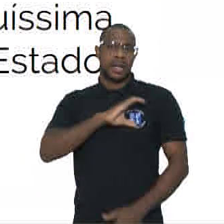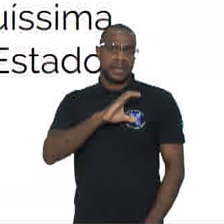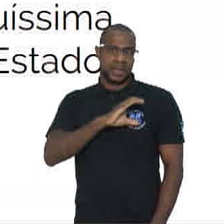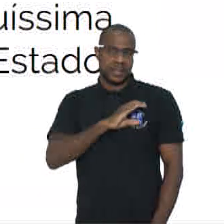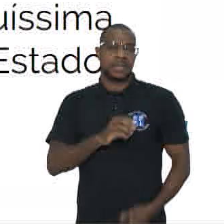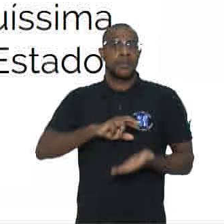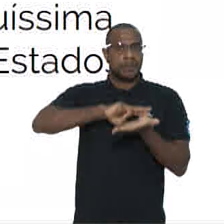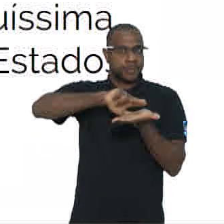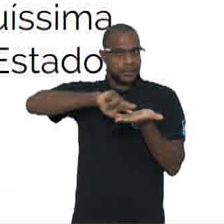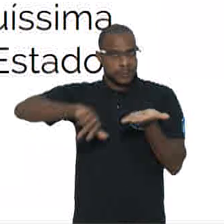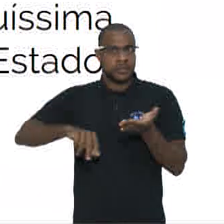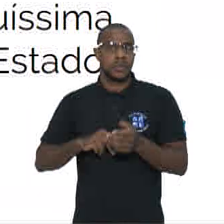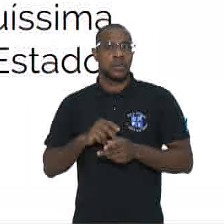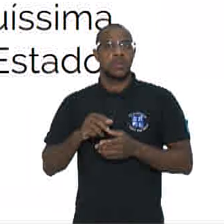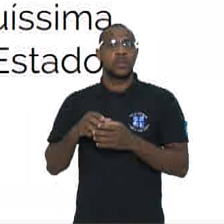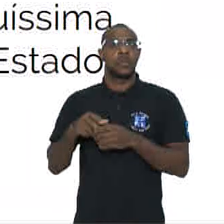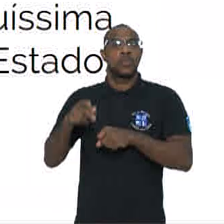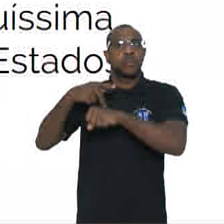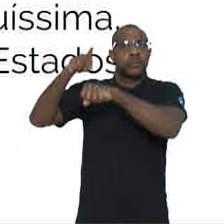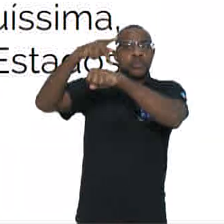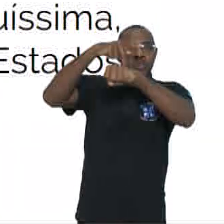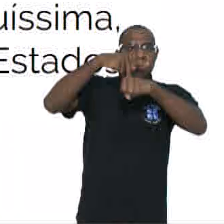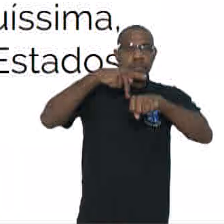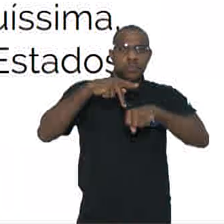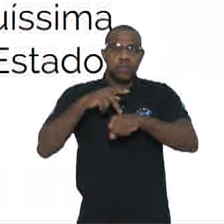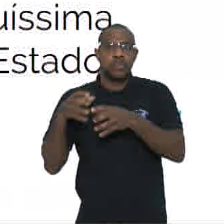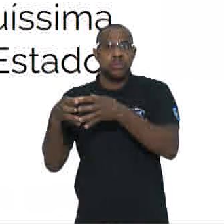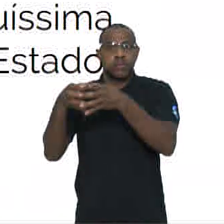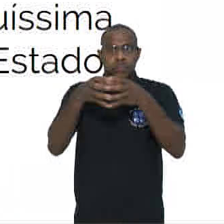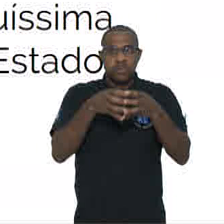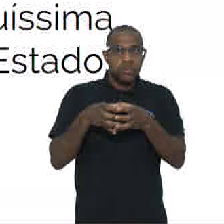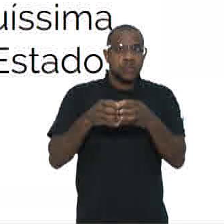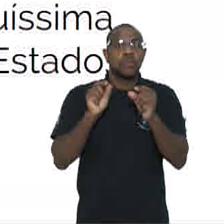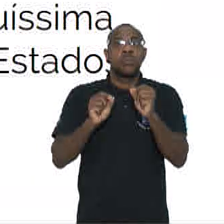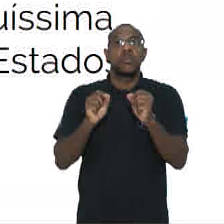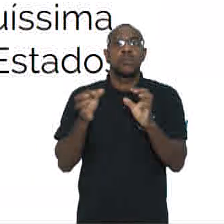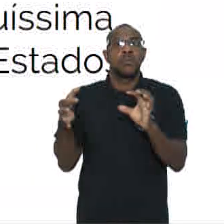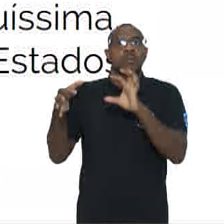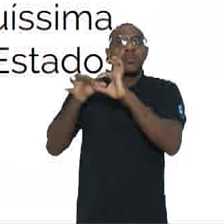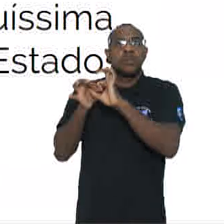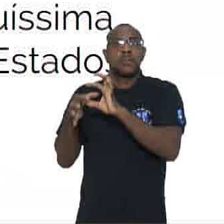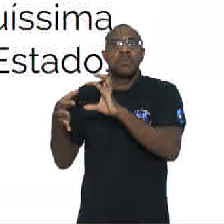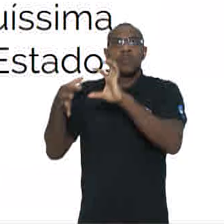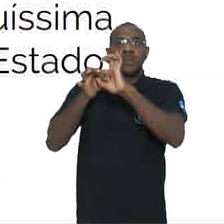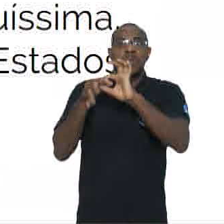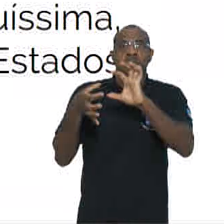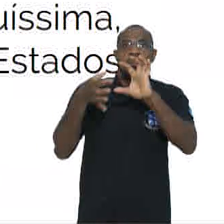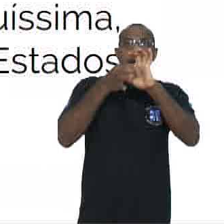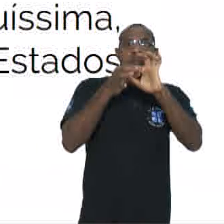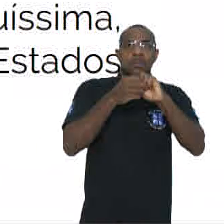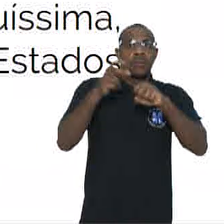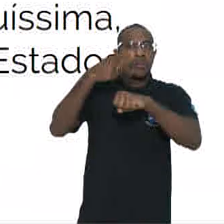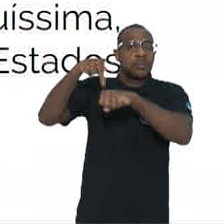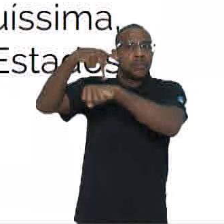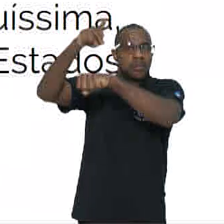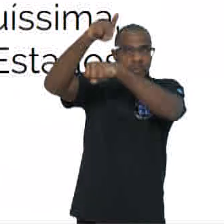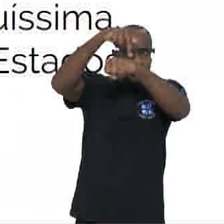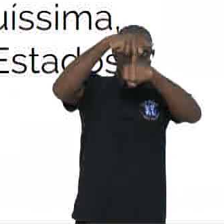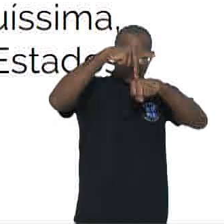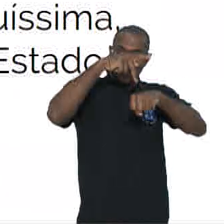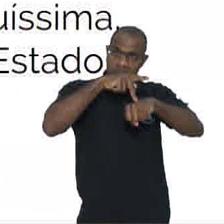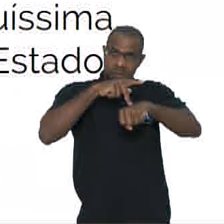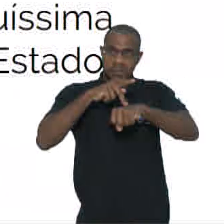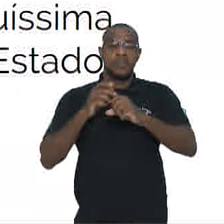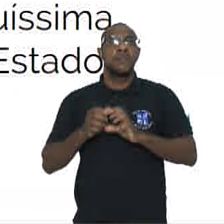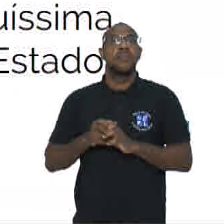outros. A nação mantém relações diplomáticas com a maioria dos países em todas as regiões do mundo. Os